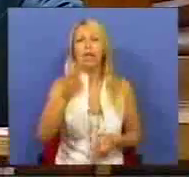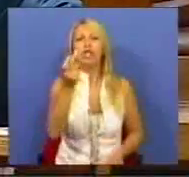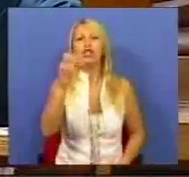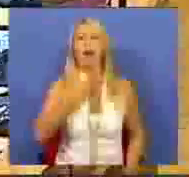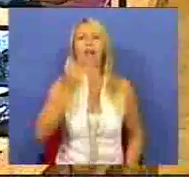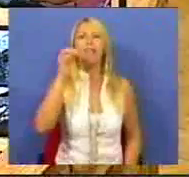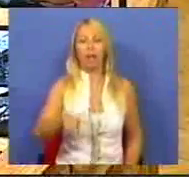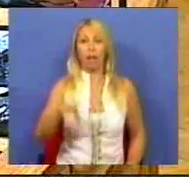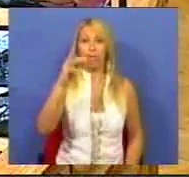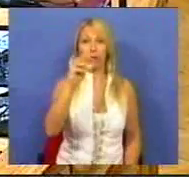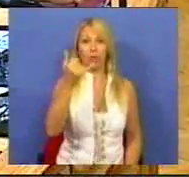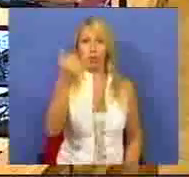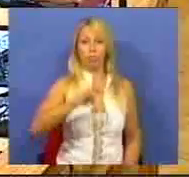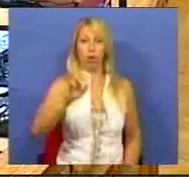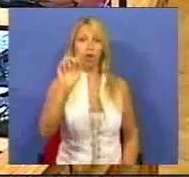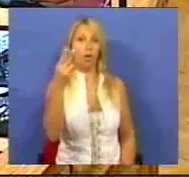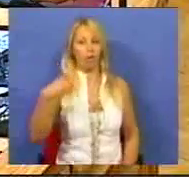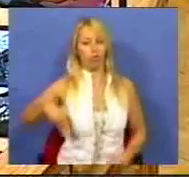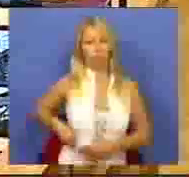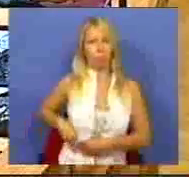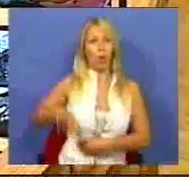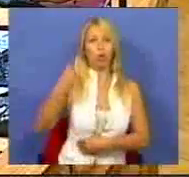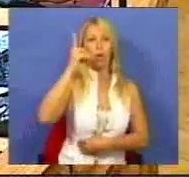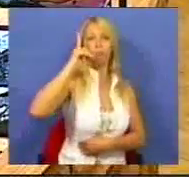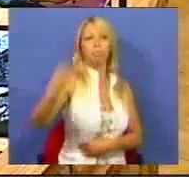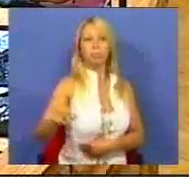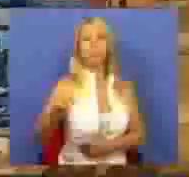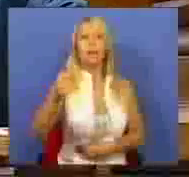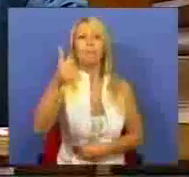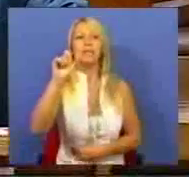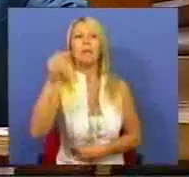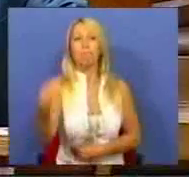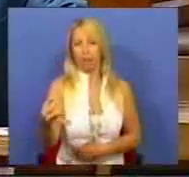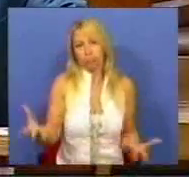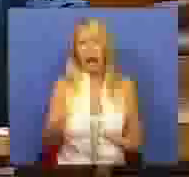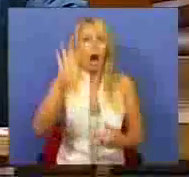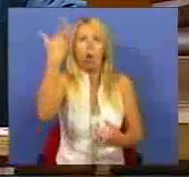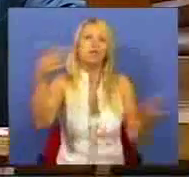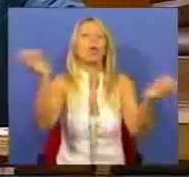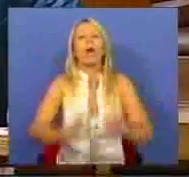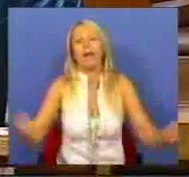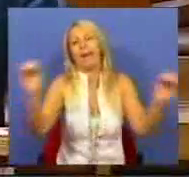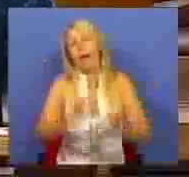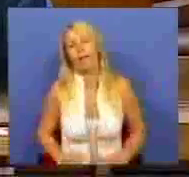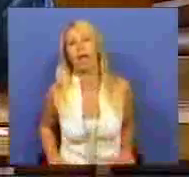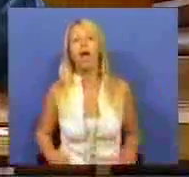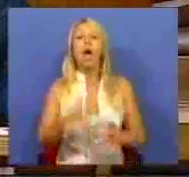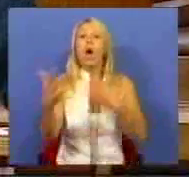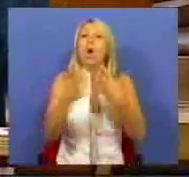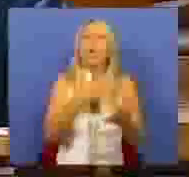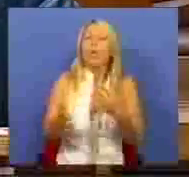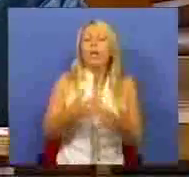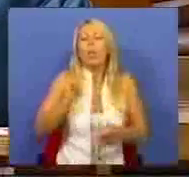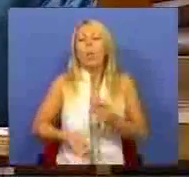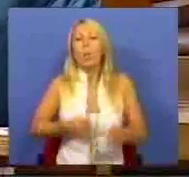euros no bolso no dia em que saiu do BCP. Não acontece nada. Que importa que a sua administração seja acusada de falsificar as